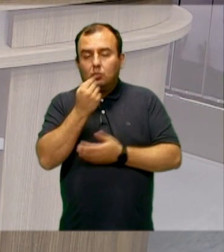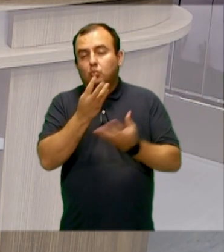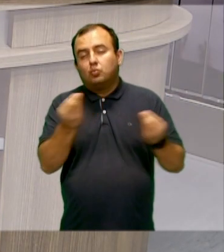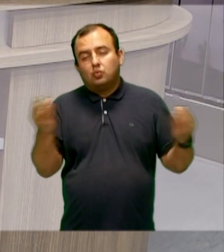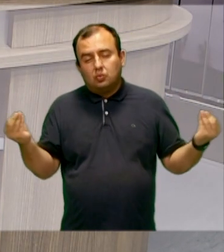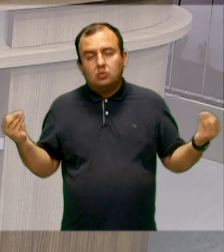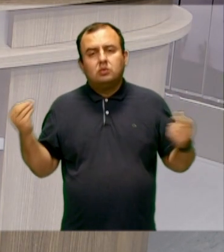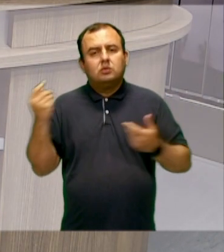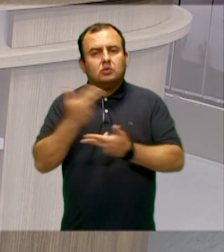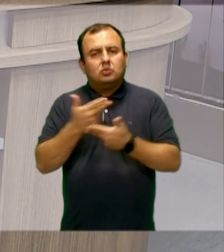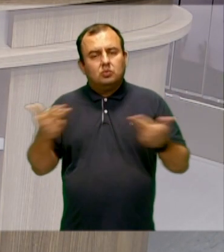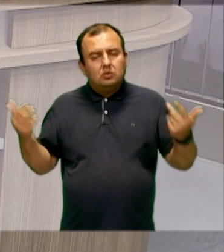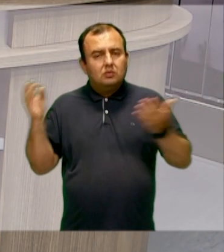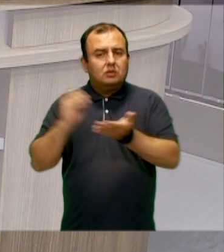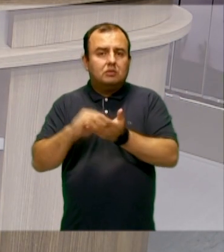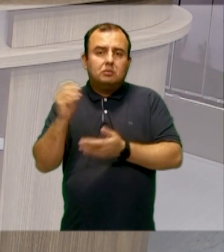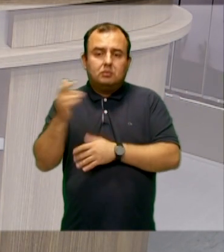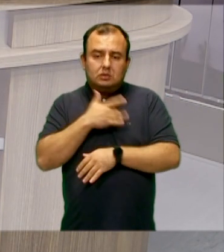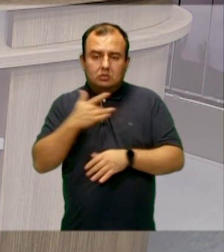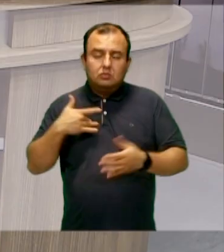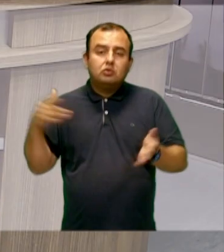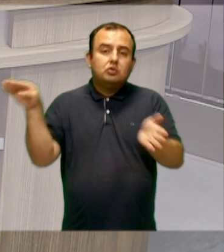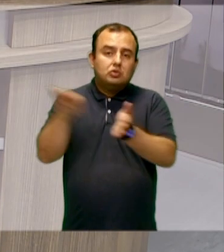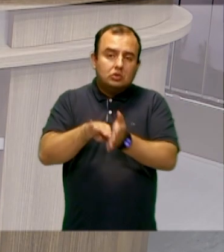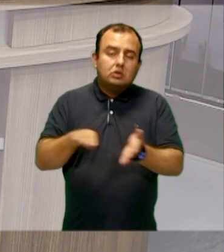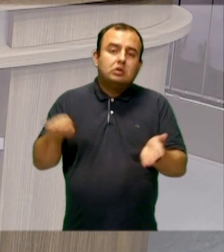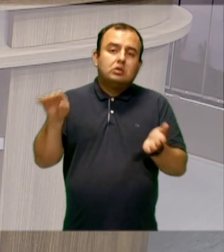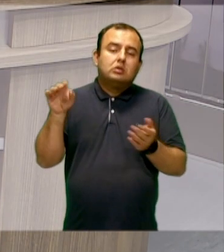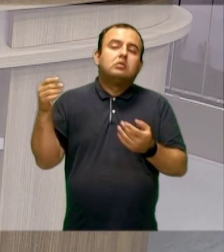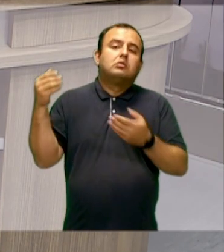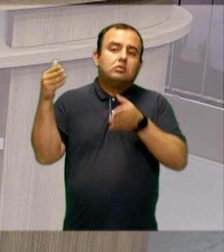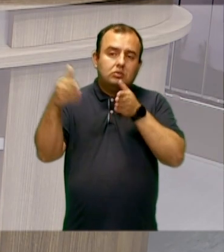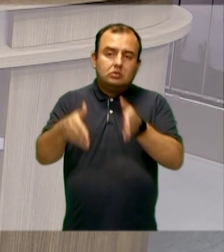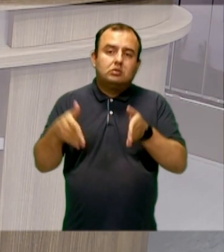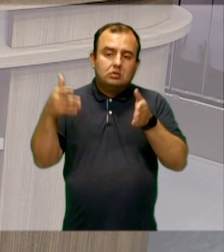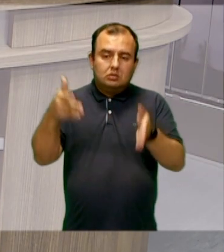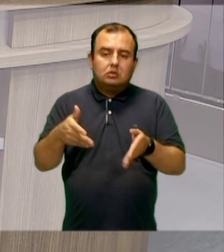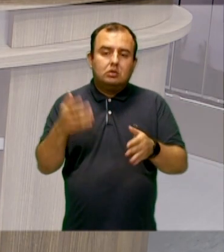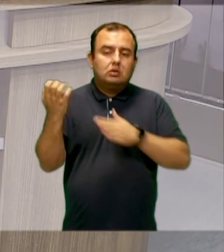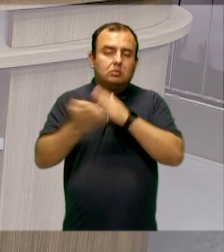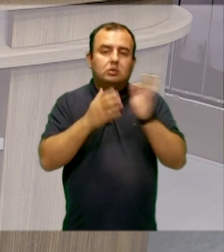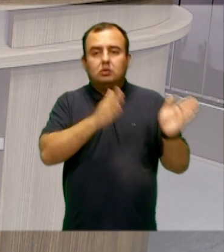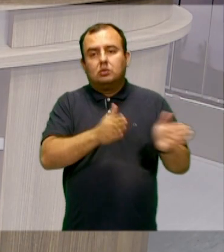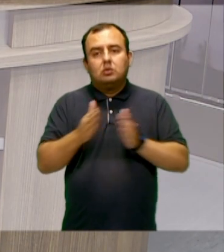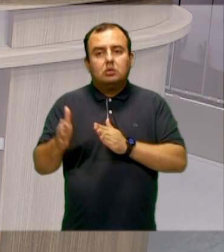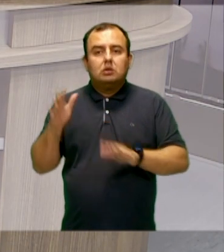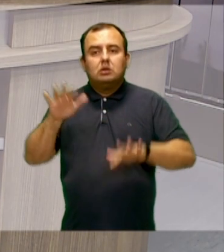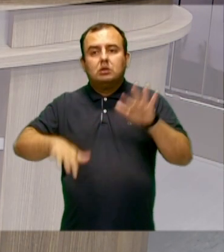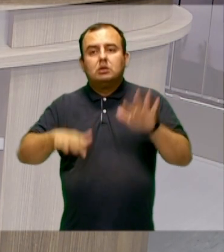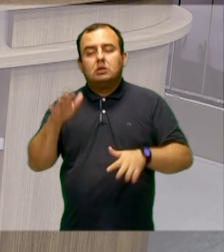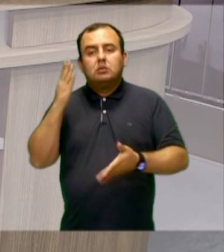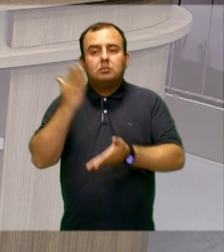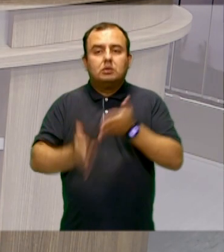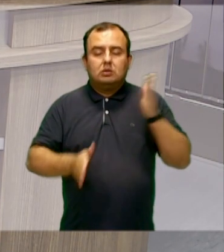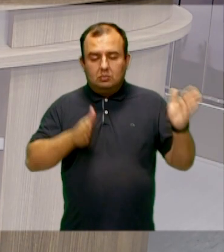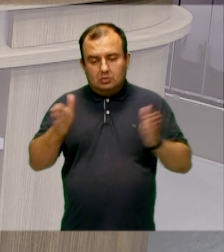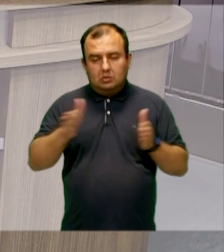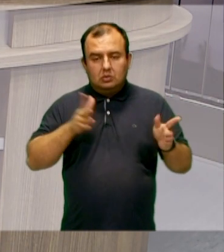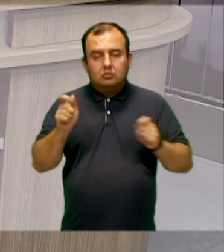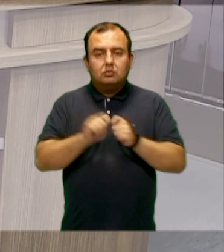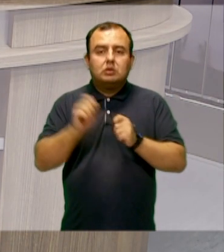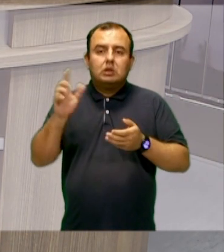faltava muitas coisas para a saúde. E tudo isso foi chegando e foi represando, e a empresa tem que se organizando. Às vezes perderam um prazo para